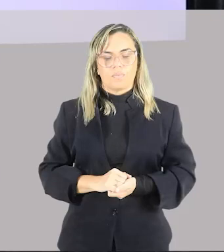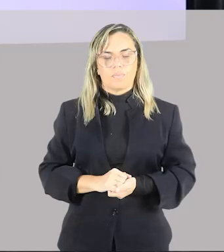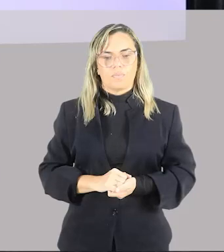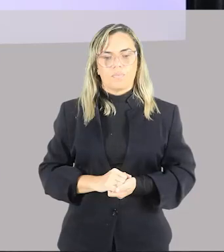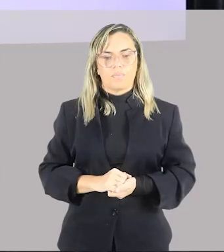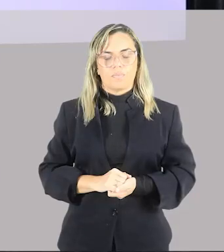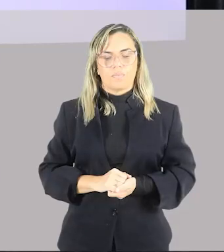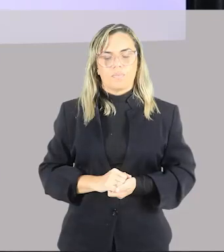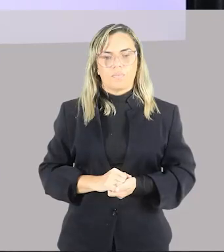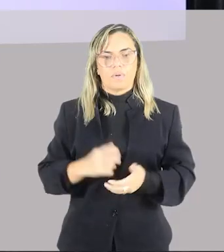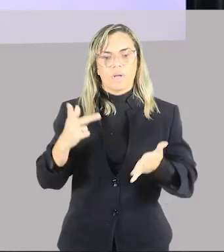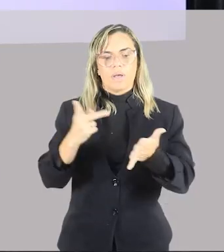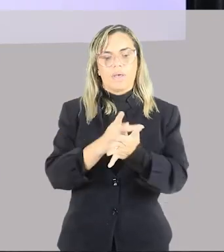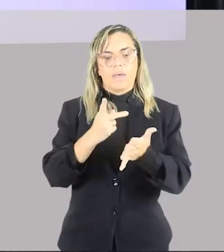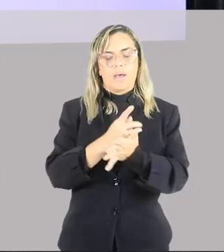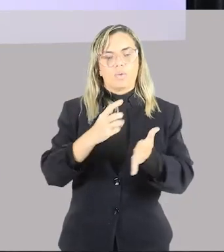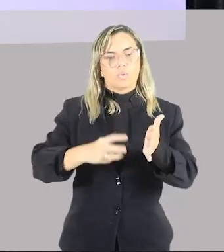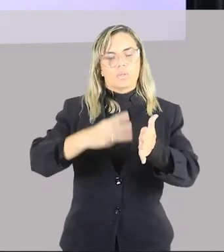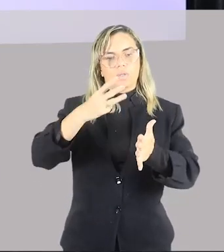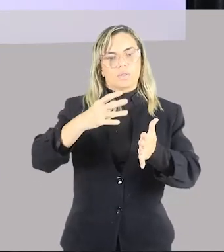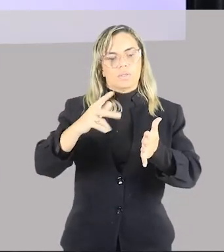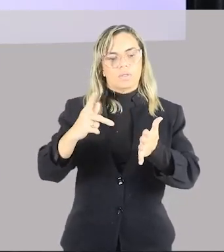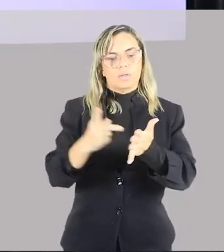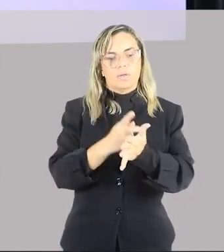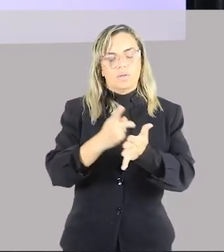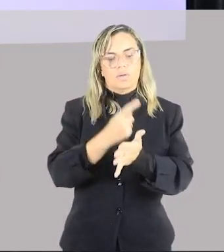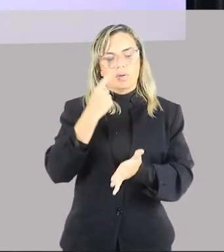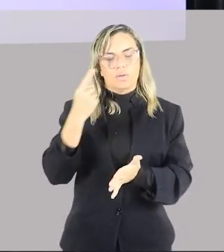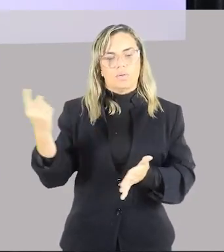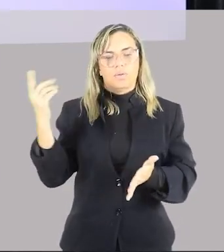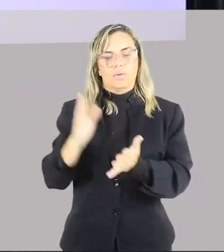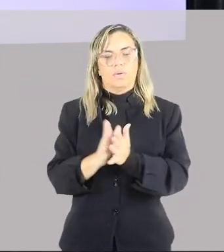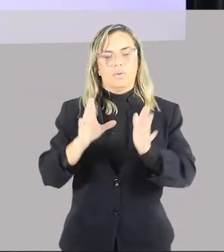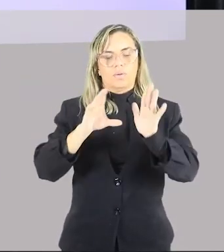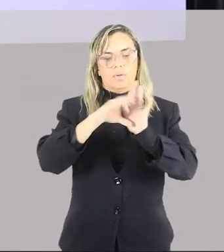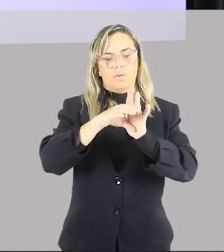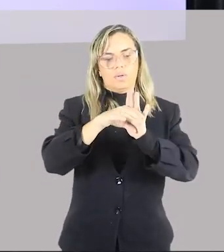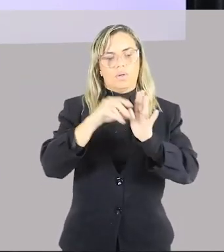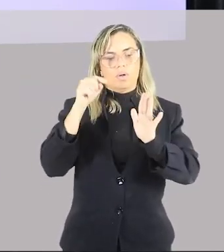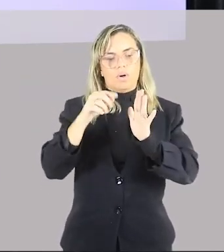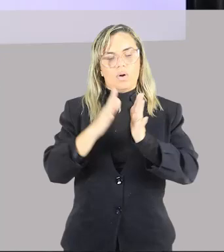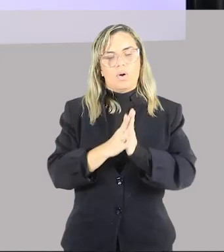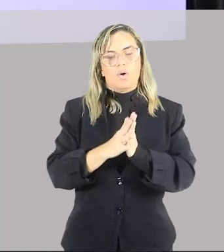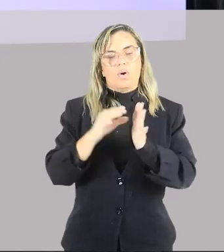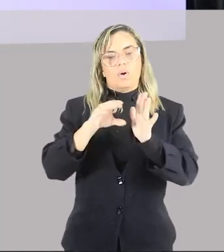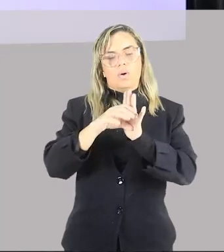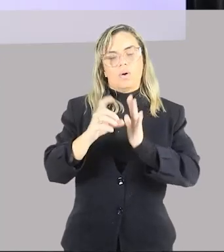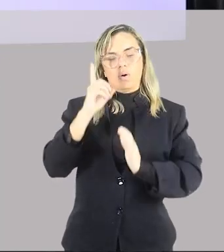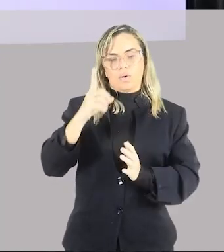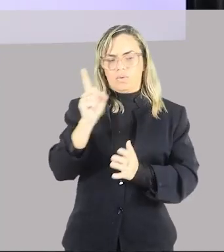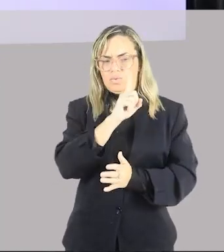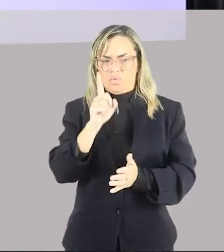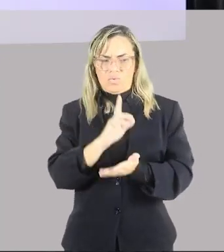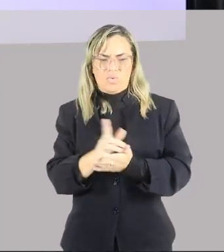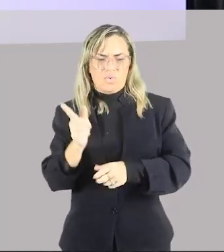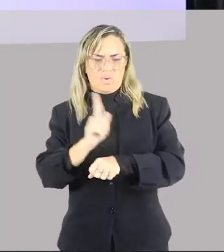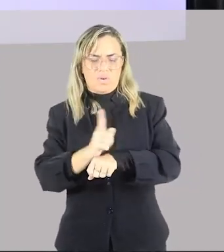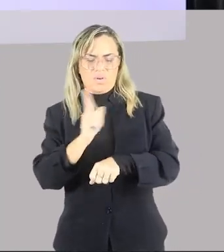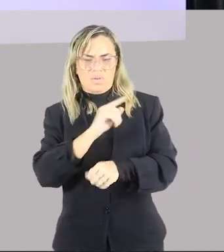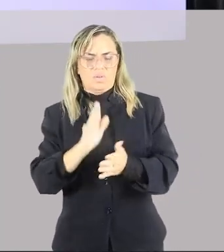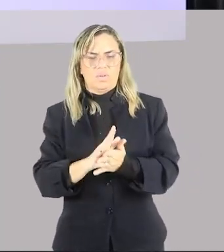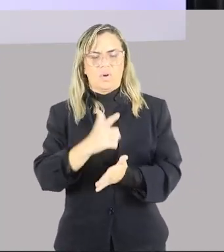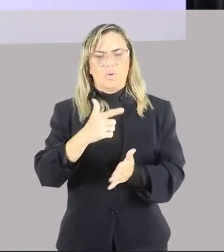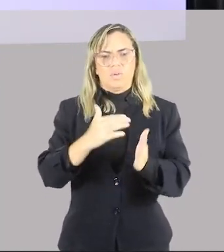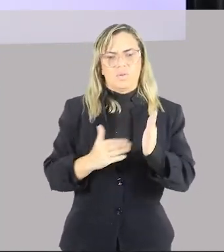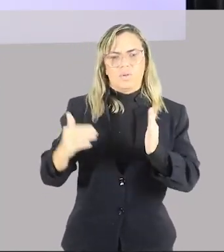dessa supremacia, está errado. Esse seria o conceito do ato de império. No ato de gestão, ele não tem supremacia, a gente